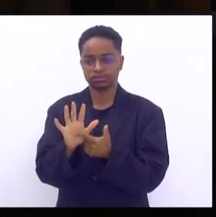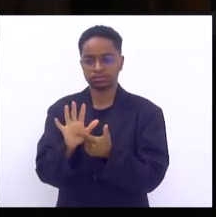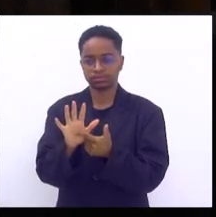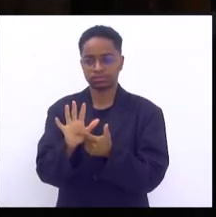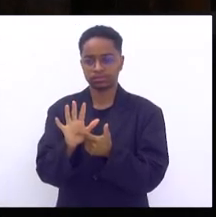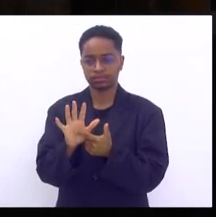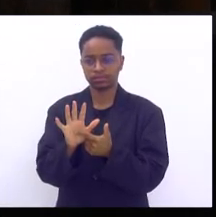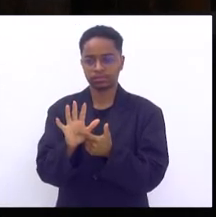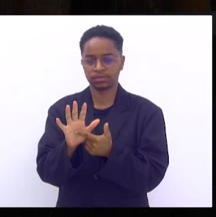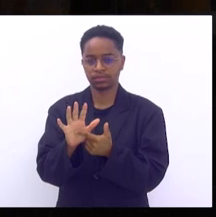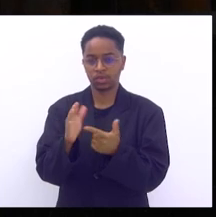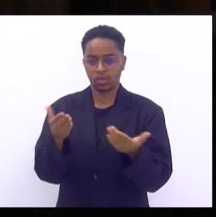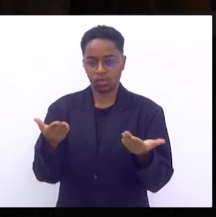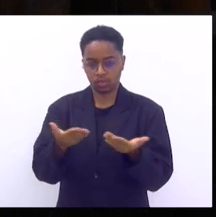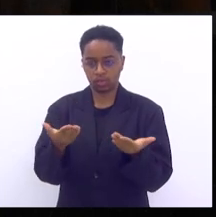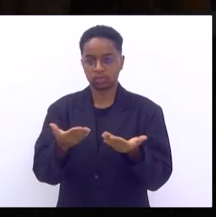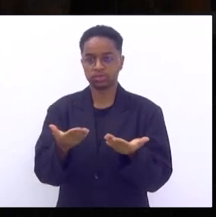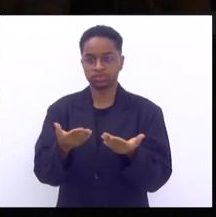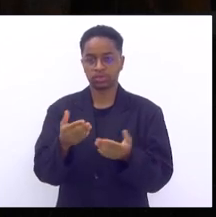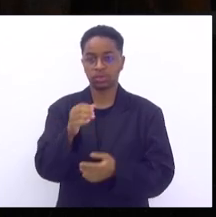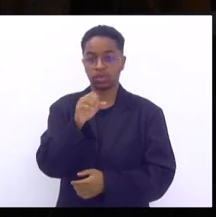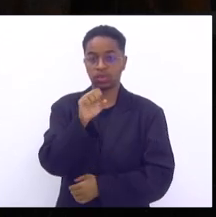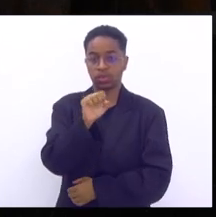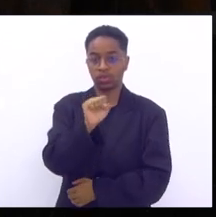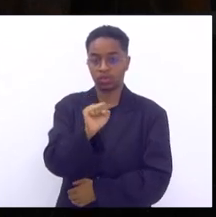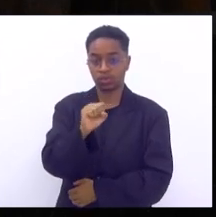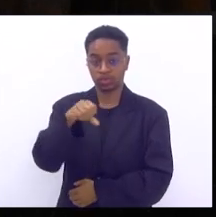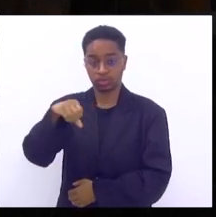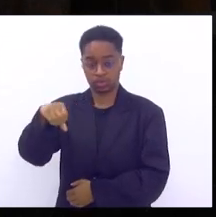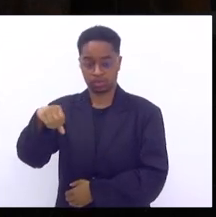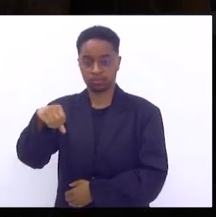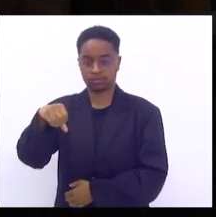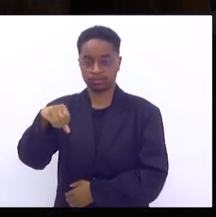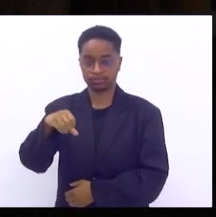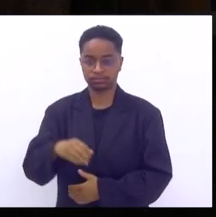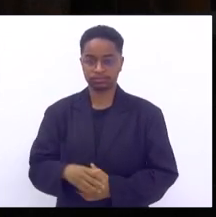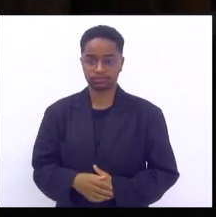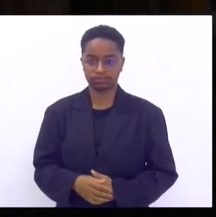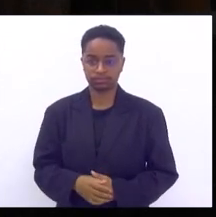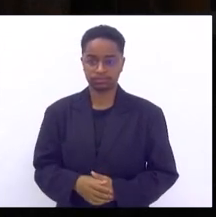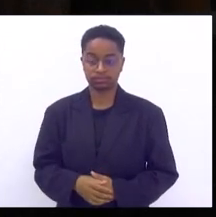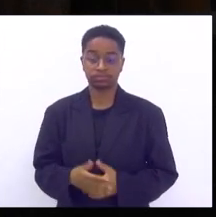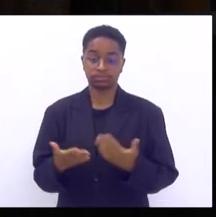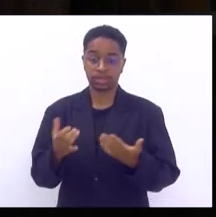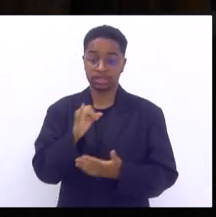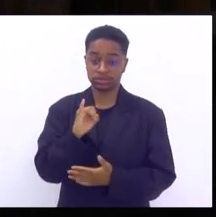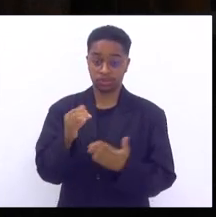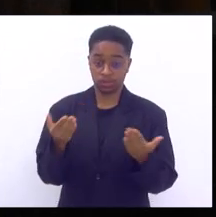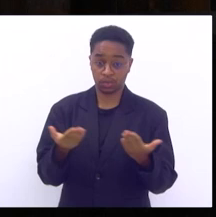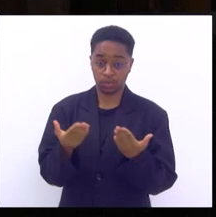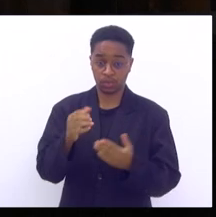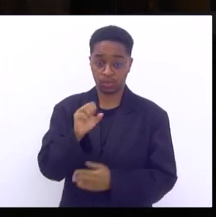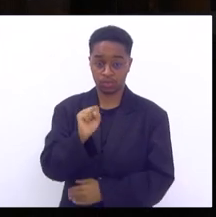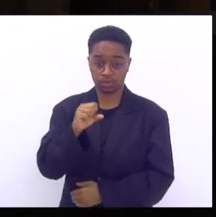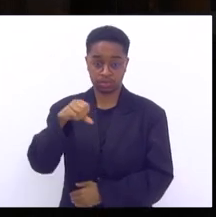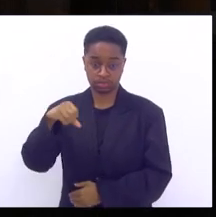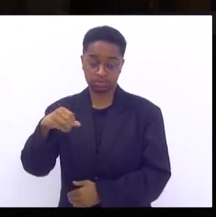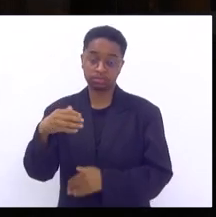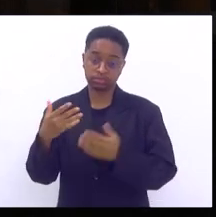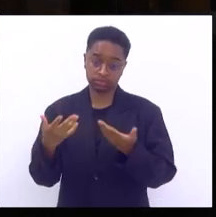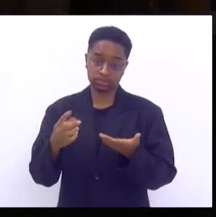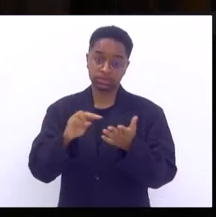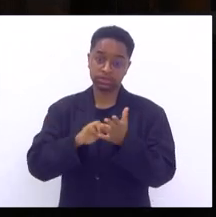como a sessão de hoje, a 89ª. Se essa de hoje é a 89ª, a ata foi